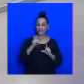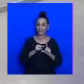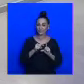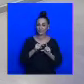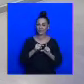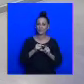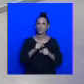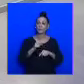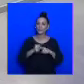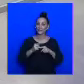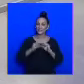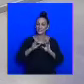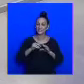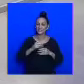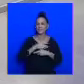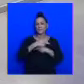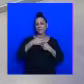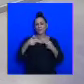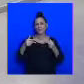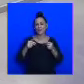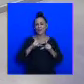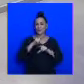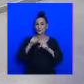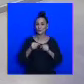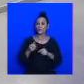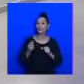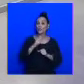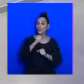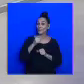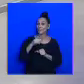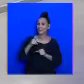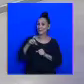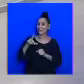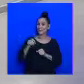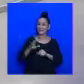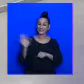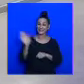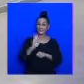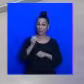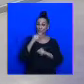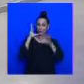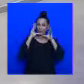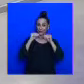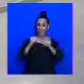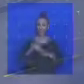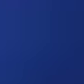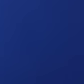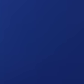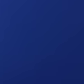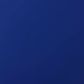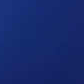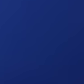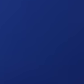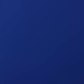e da Rede TV, porque já já tem muito mais sorteios com meu colega Pereira Júnior. Até mais, uma boa noite.